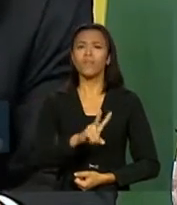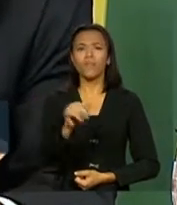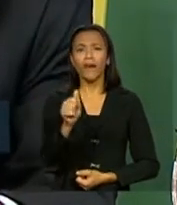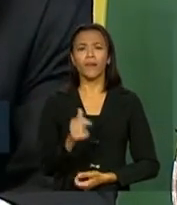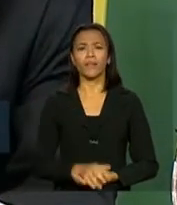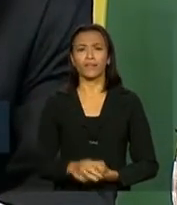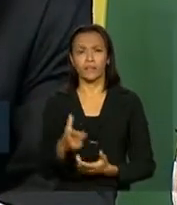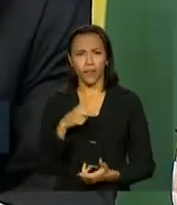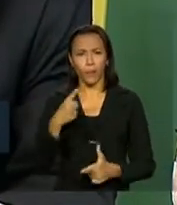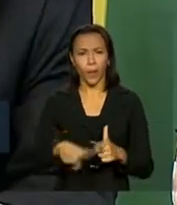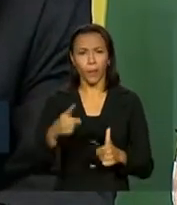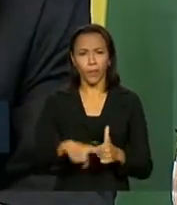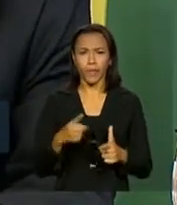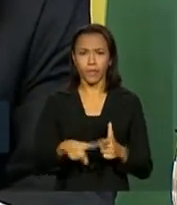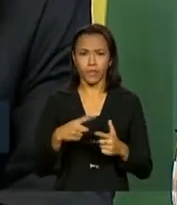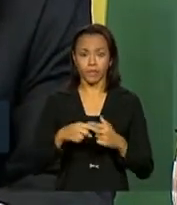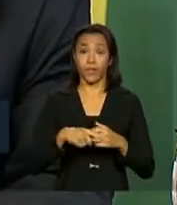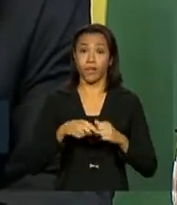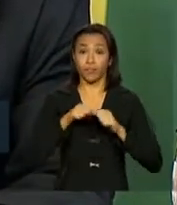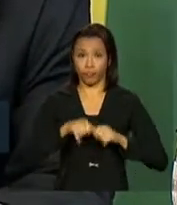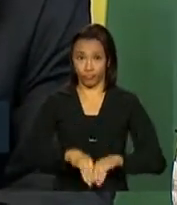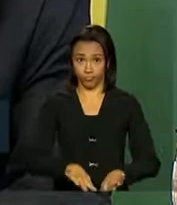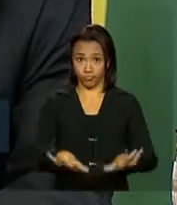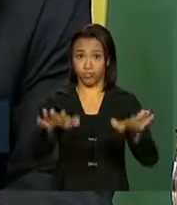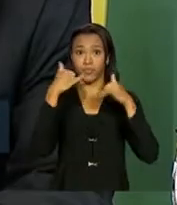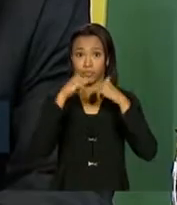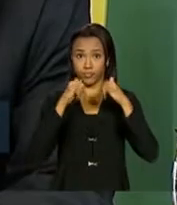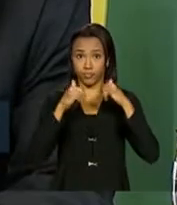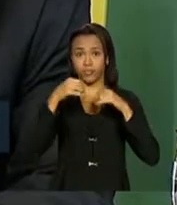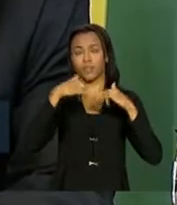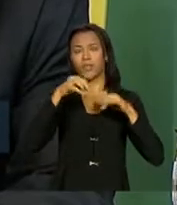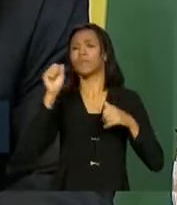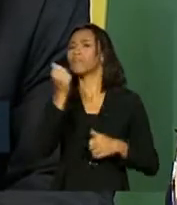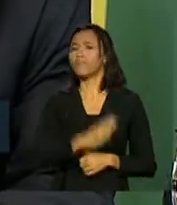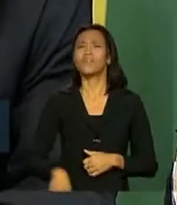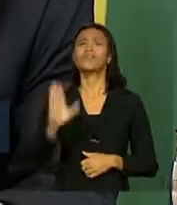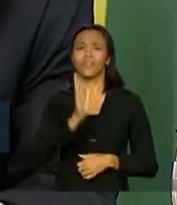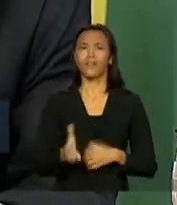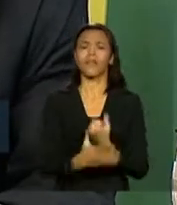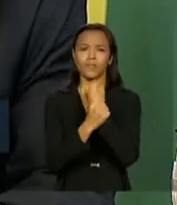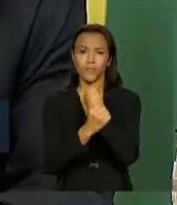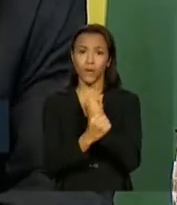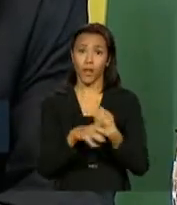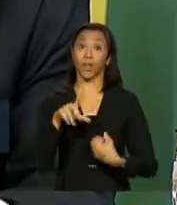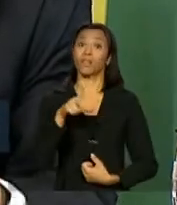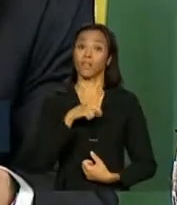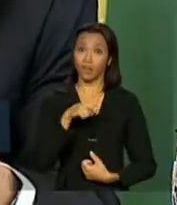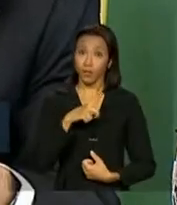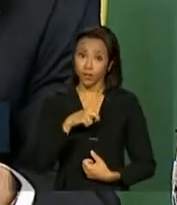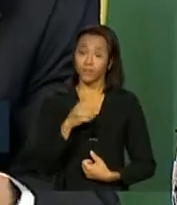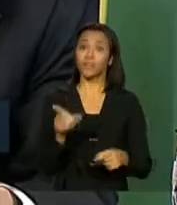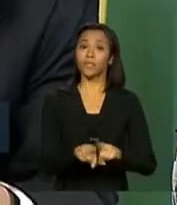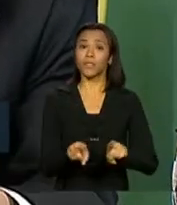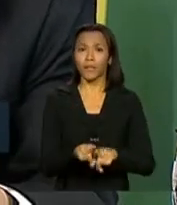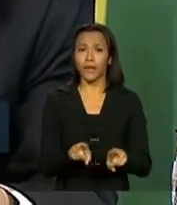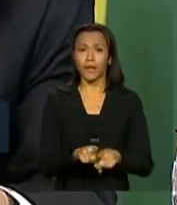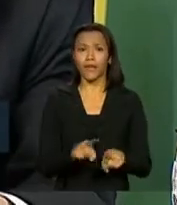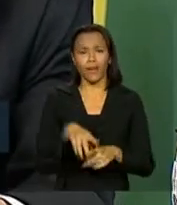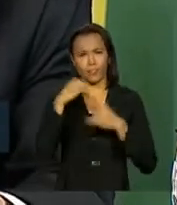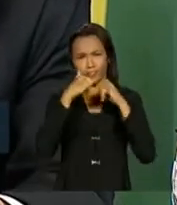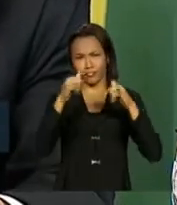em nada o abastecimento. O abastecimento está absolutamente garantido neste país. Nós temos, ao contrário até, temos